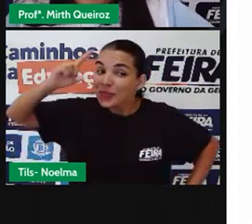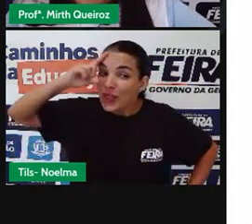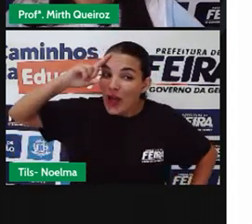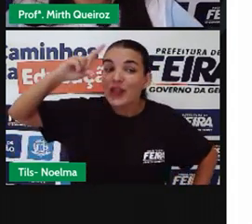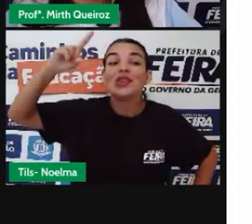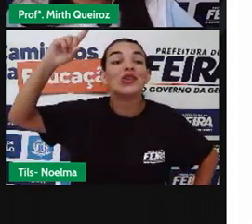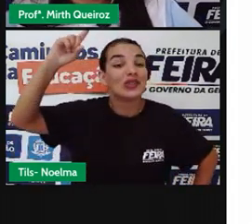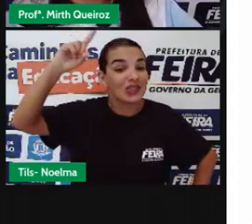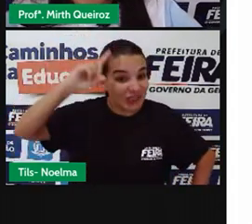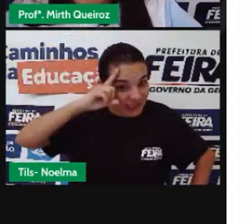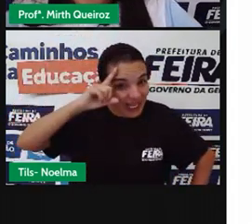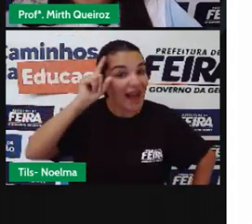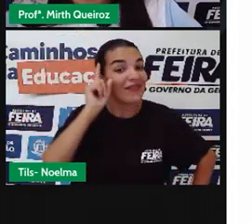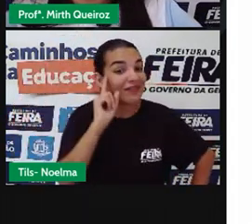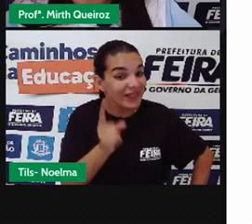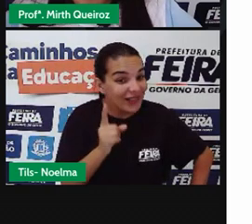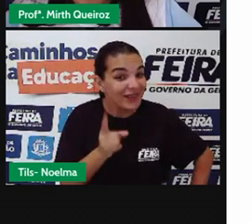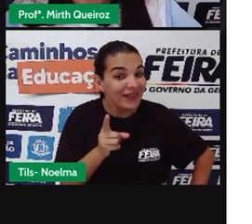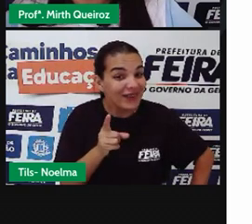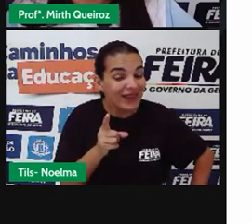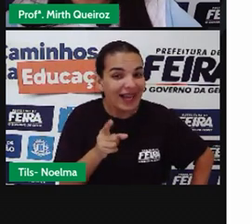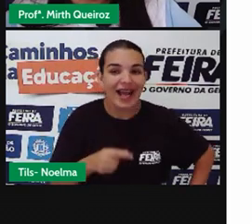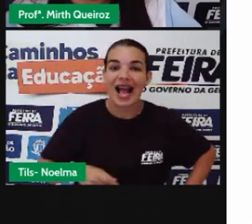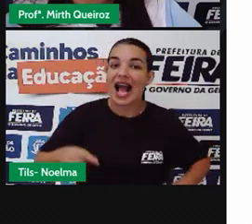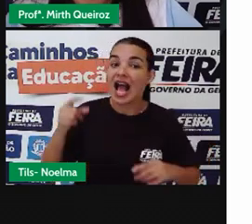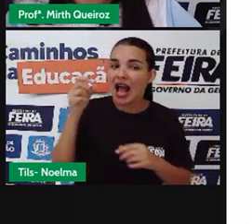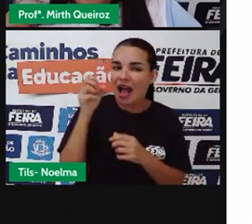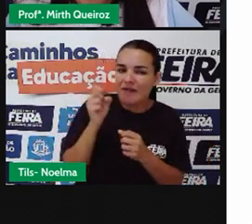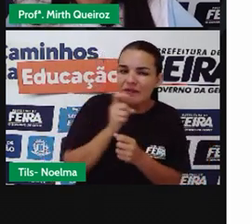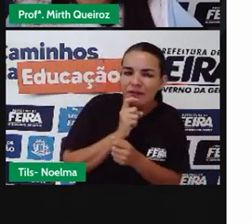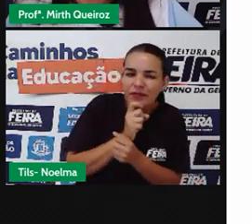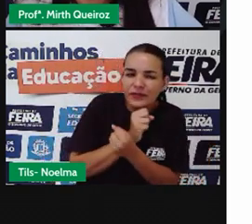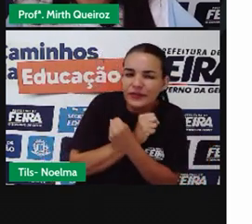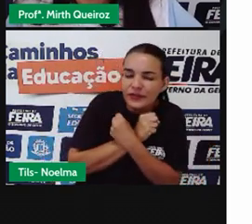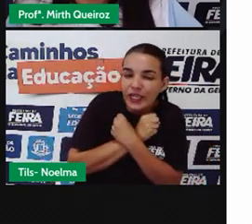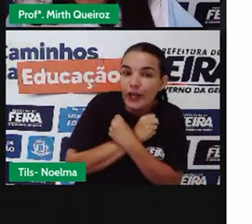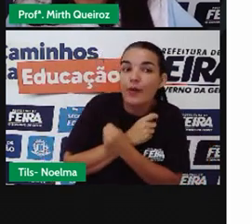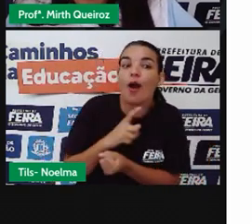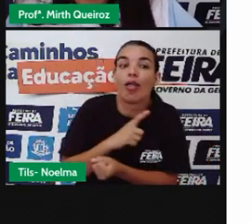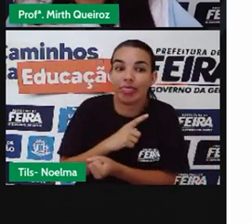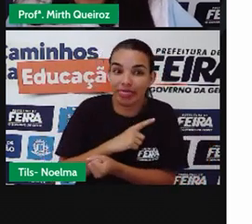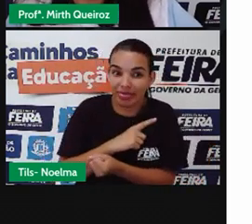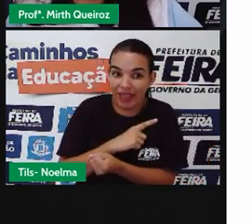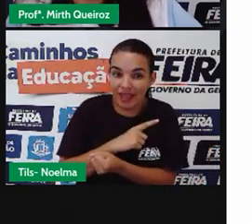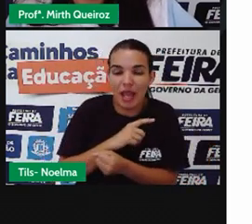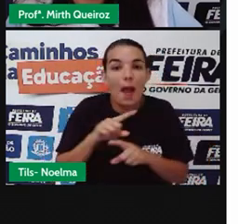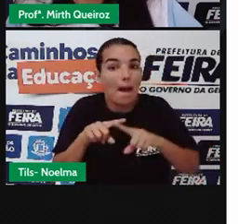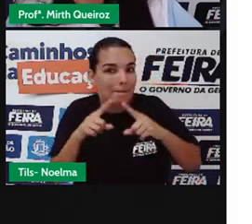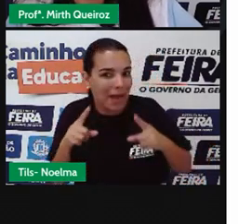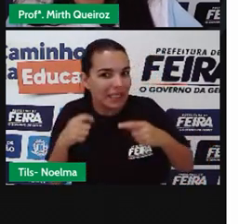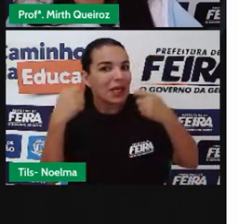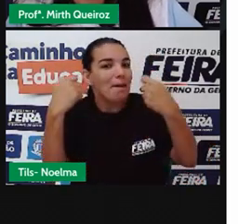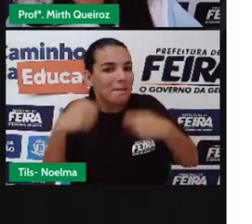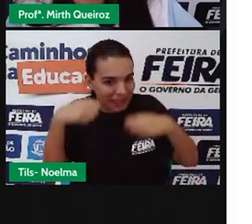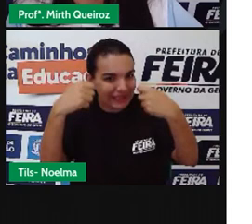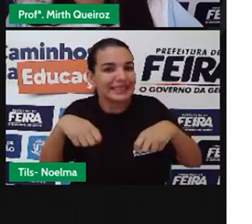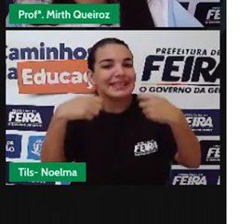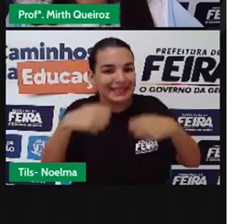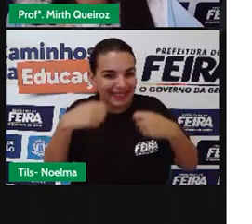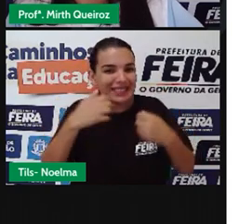nesse friozinho aí vocês têm tomado banho todos os e tomado banho antes de dormir principalmente